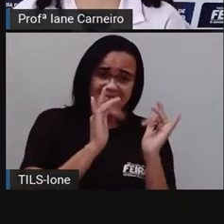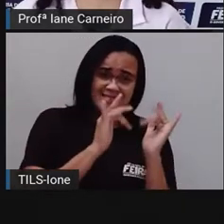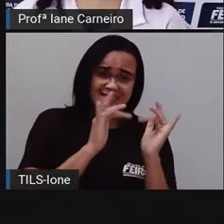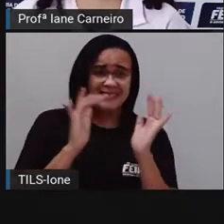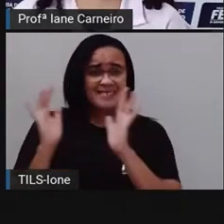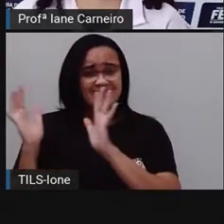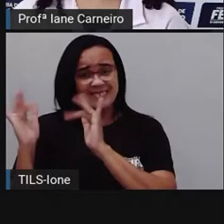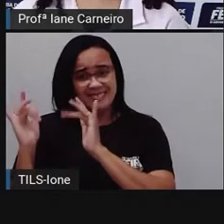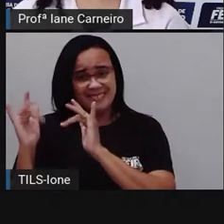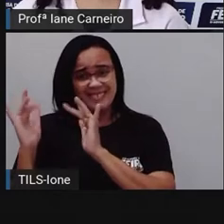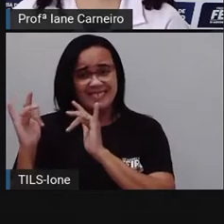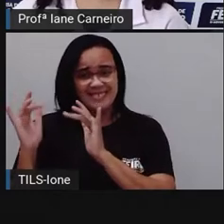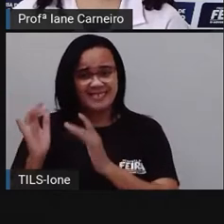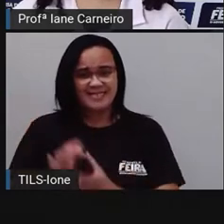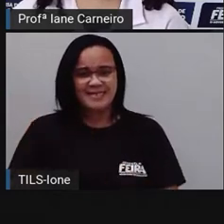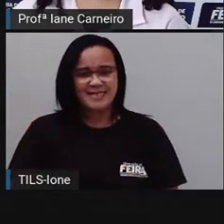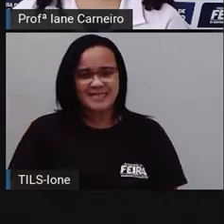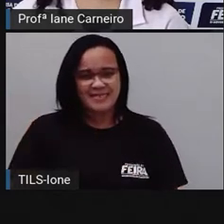namorando.